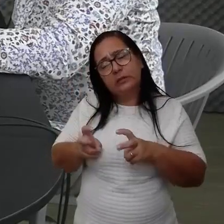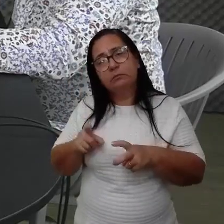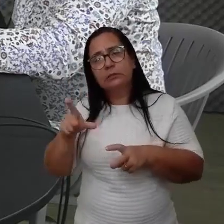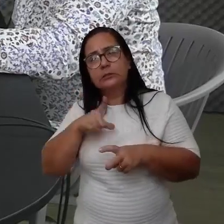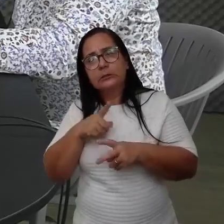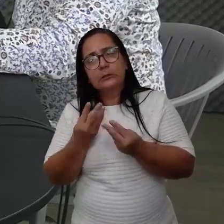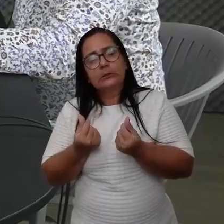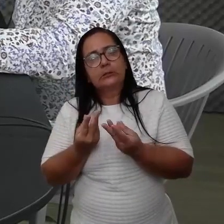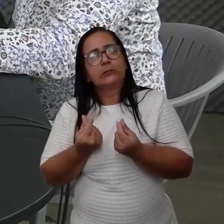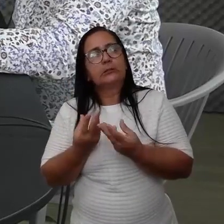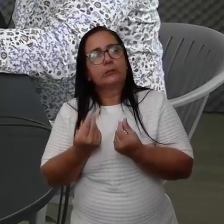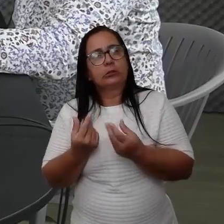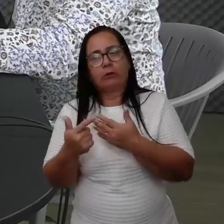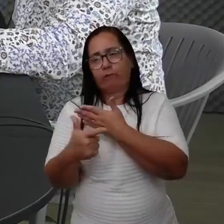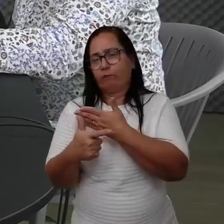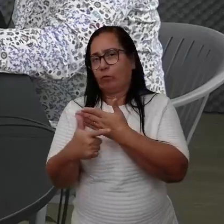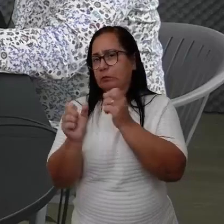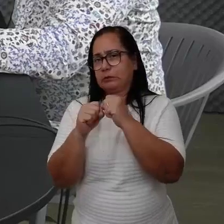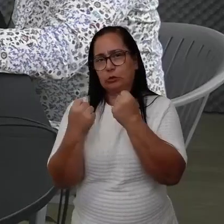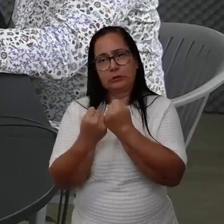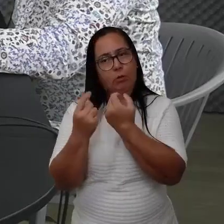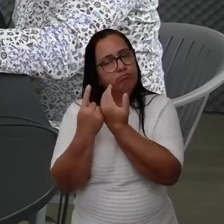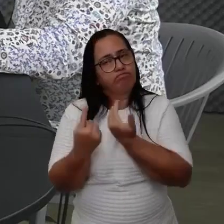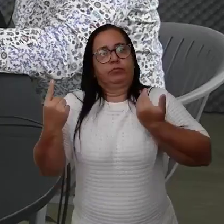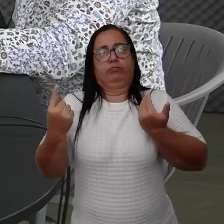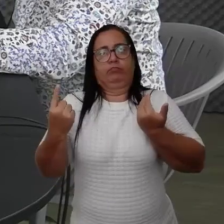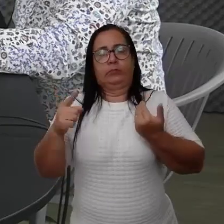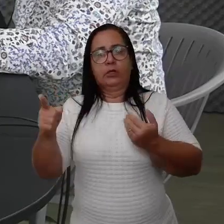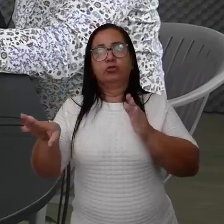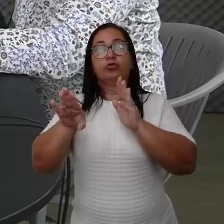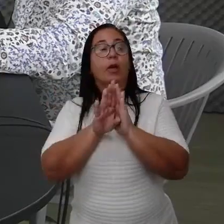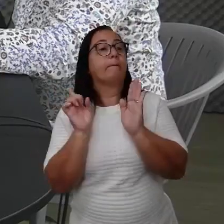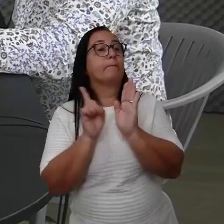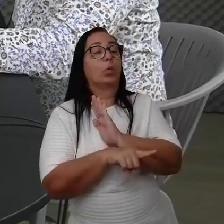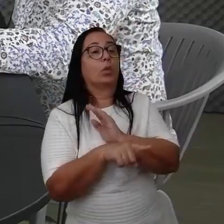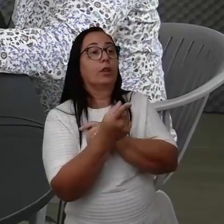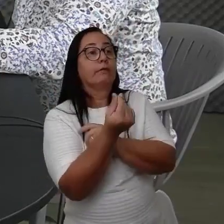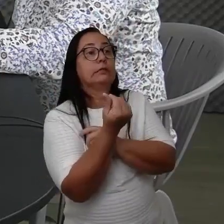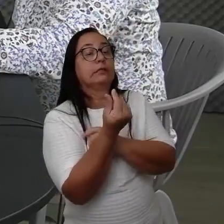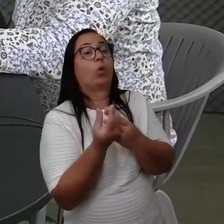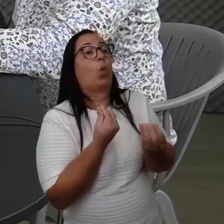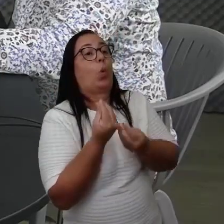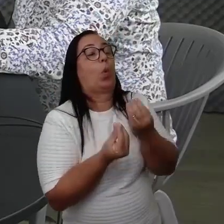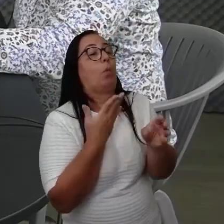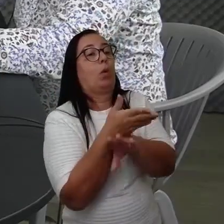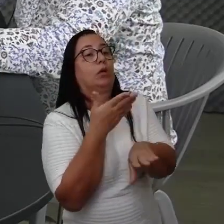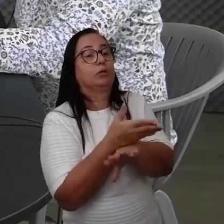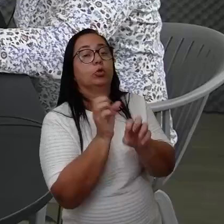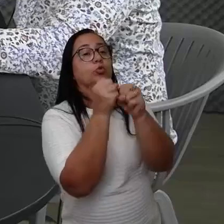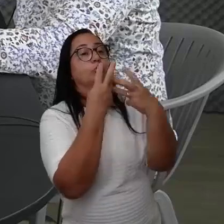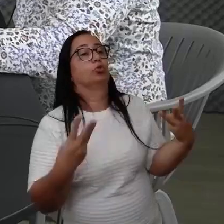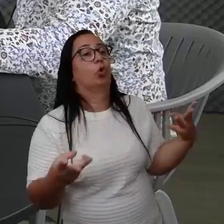certa distância da função social do jornalismo. Os estudantes chegavam perguntando se a gente ganhava muito ingresso para show, para